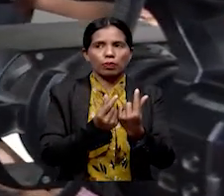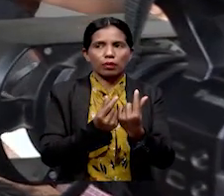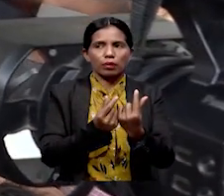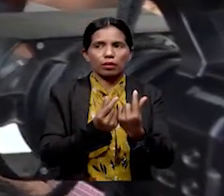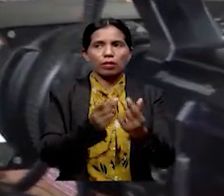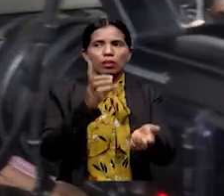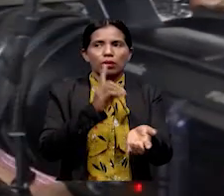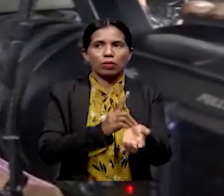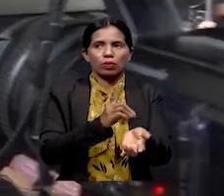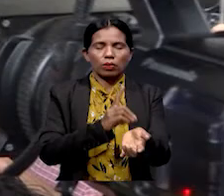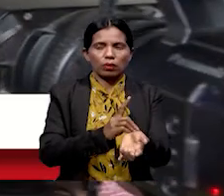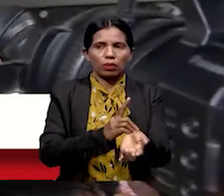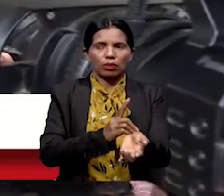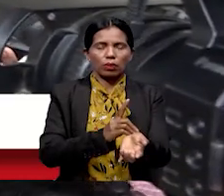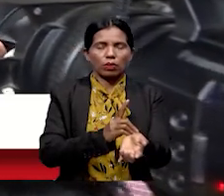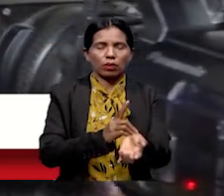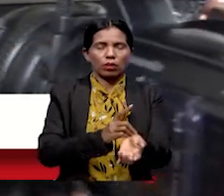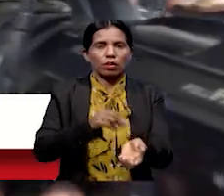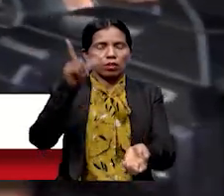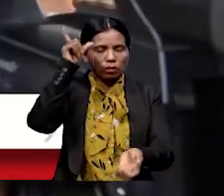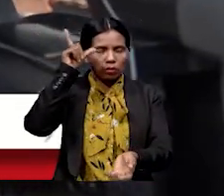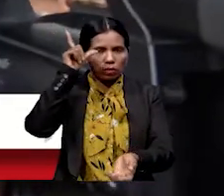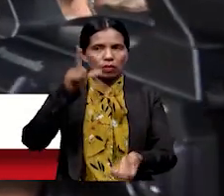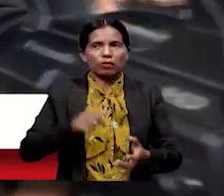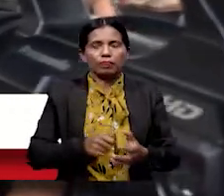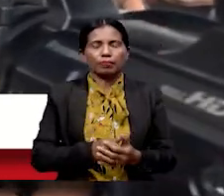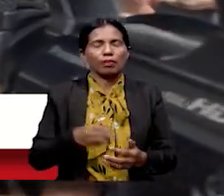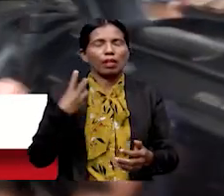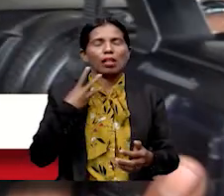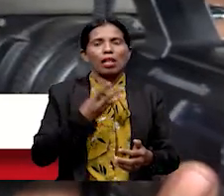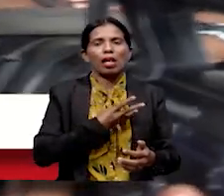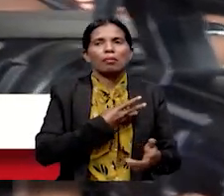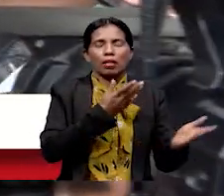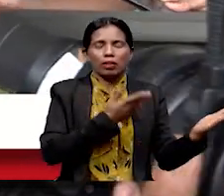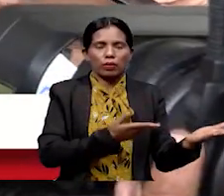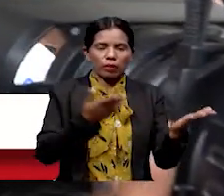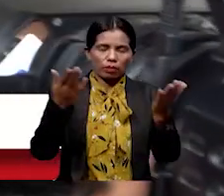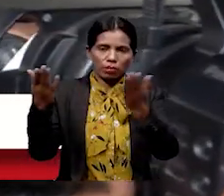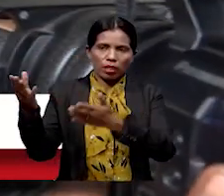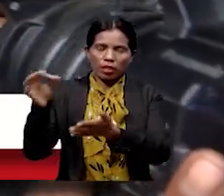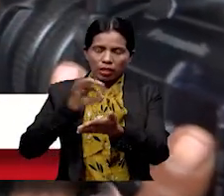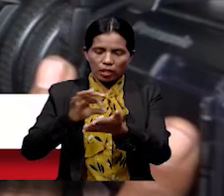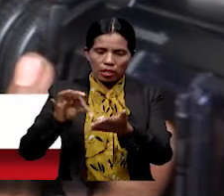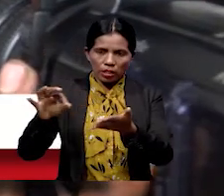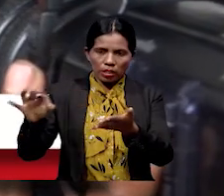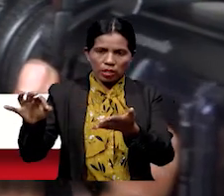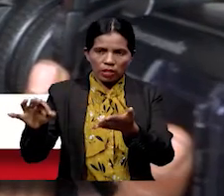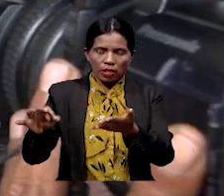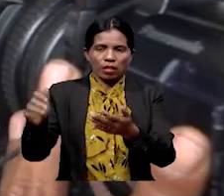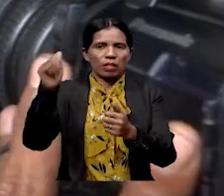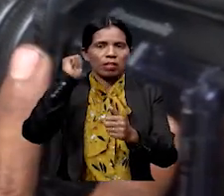Dr. Francisco Guterres Luolo ninian. Ami lorimai resista ona ninia